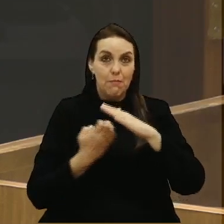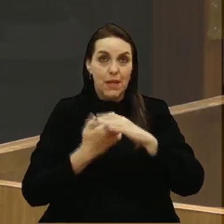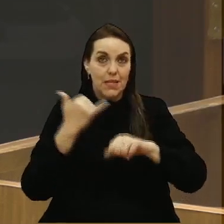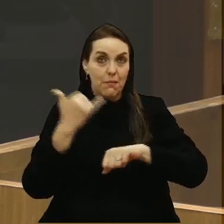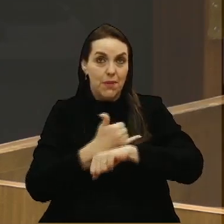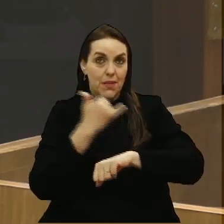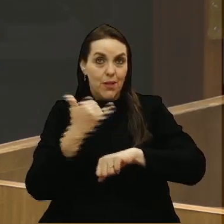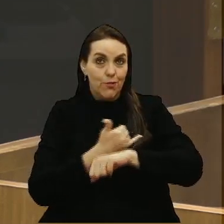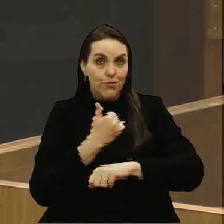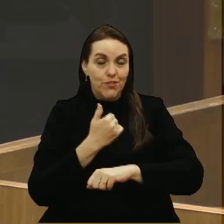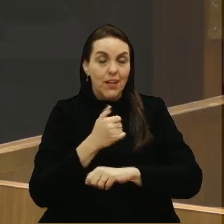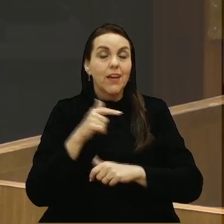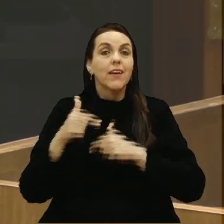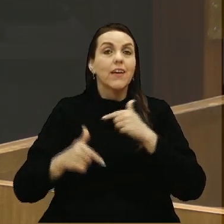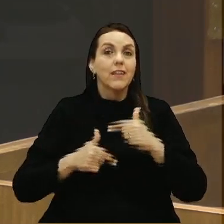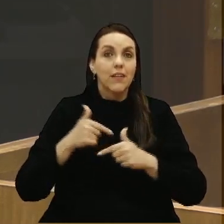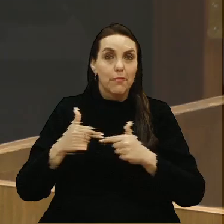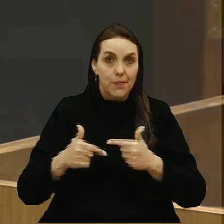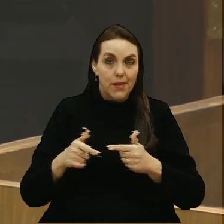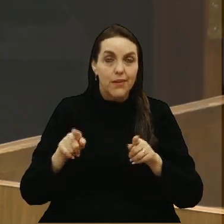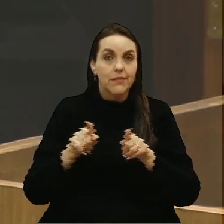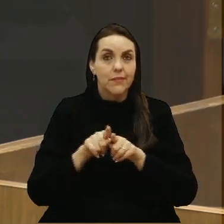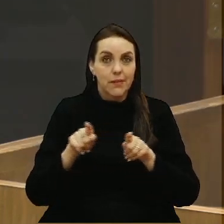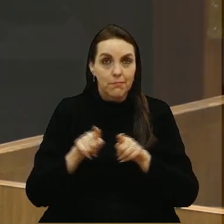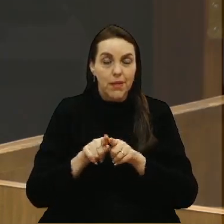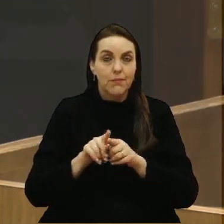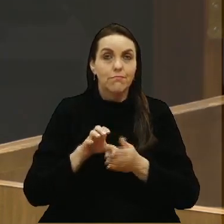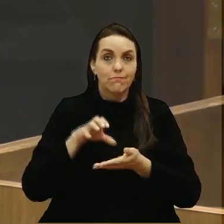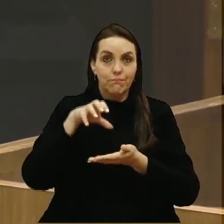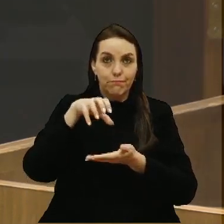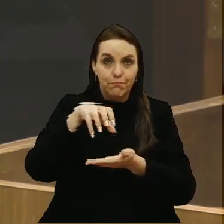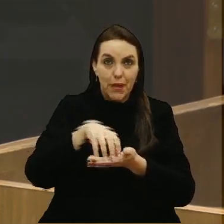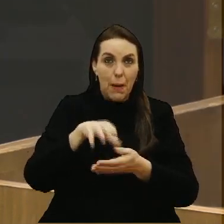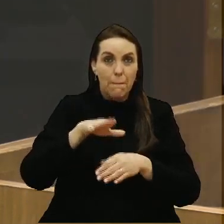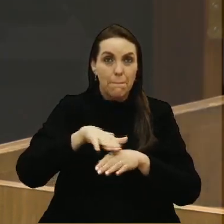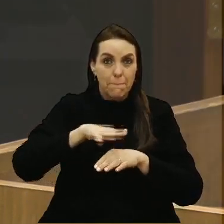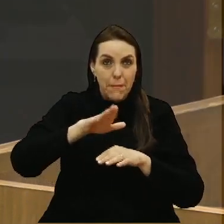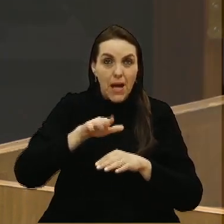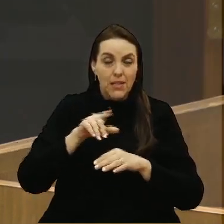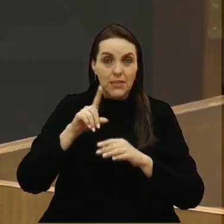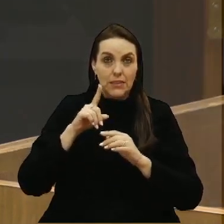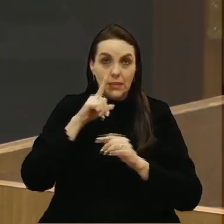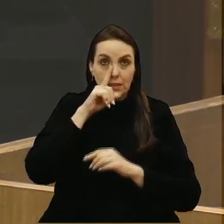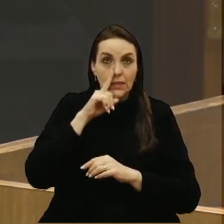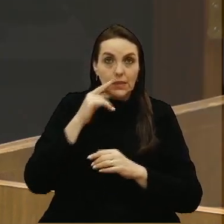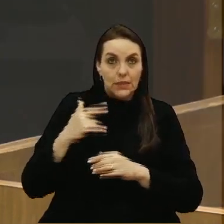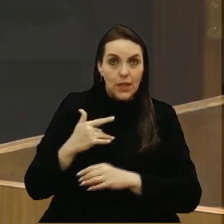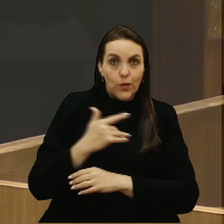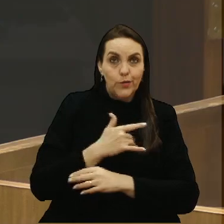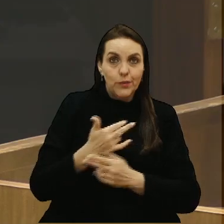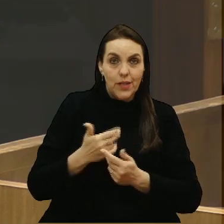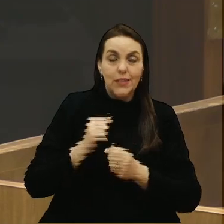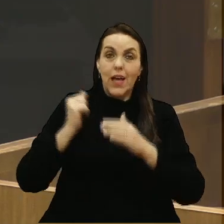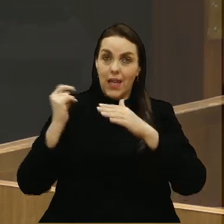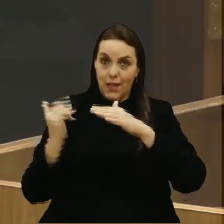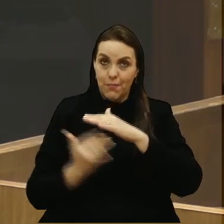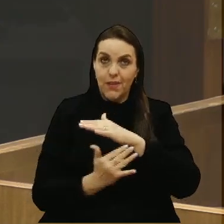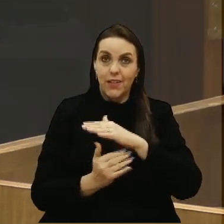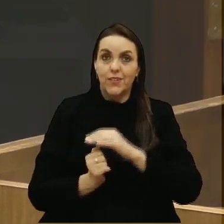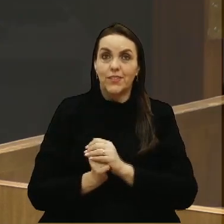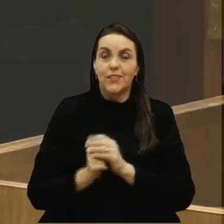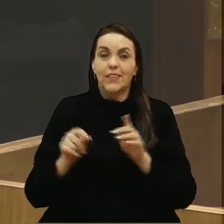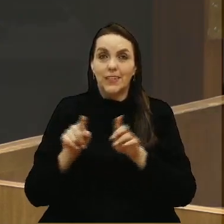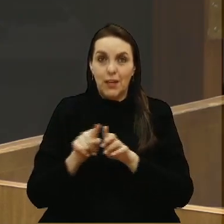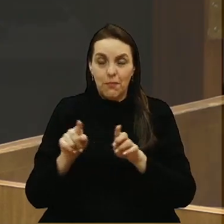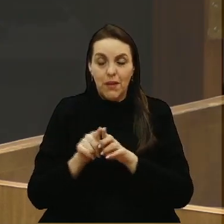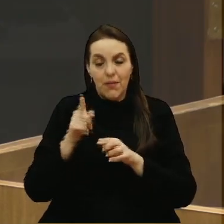metalmecânico, quem trabalha nos postos mais insalubres são os imigrantes. Quando nós